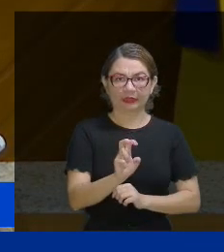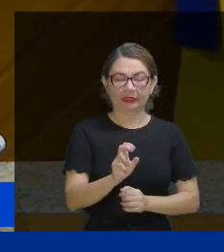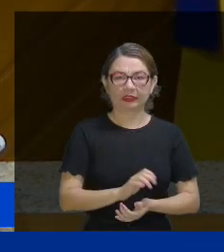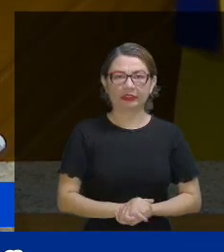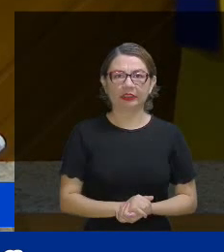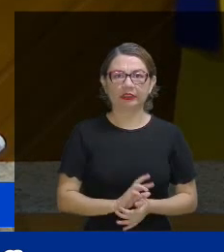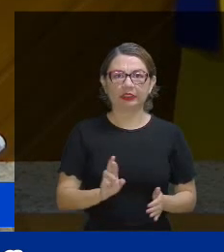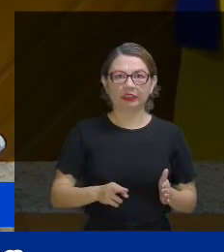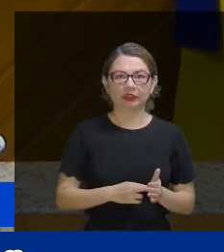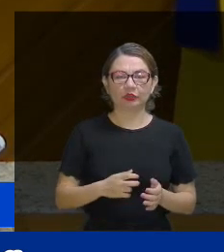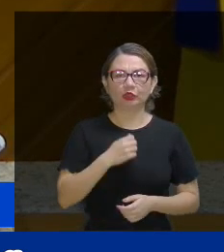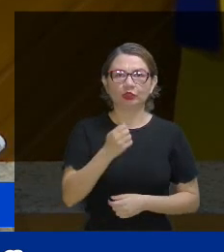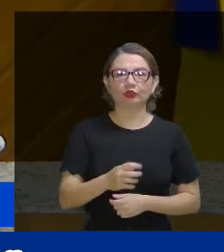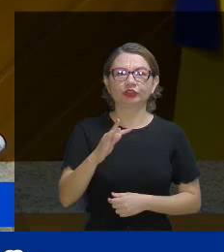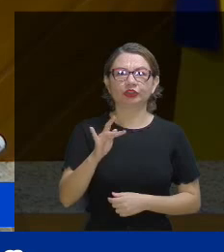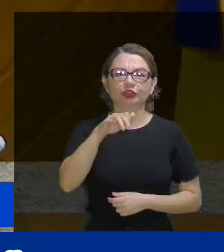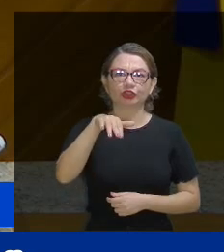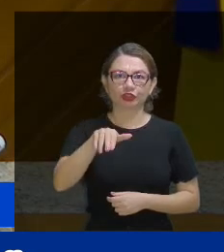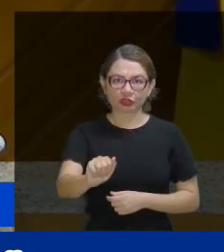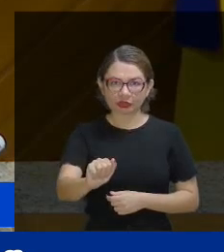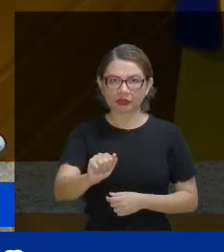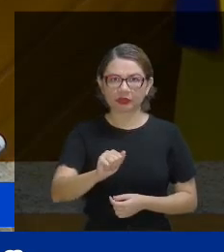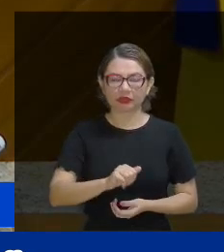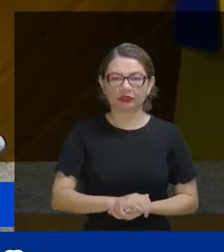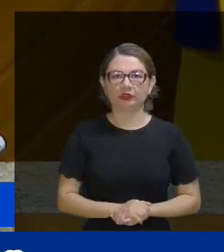de relatoria da juíza Tina Souza,